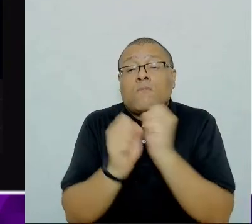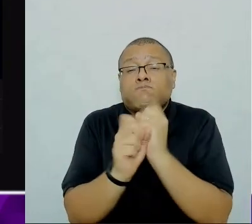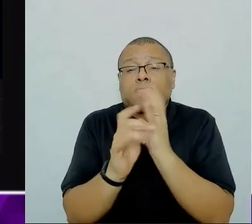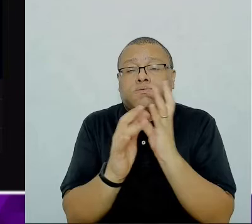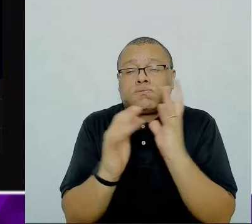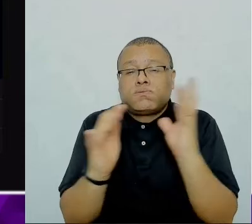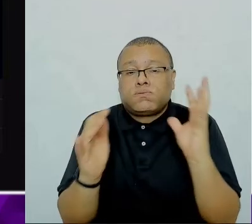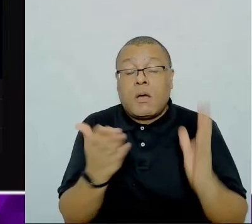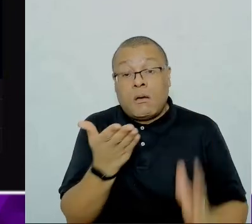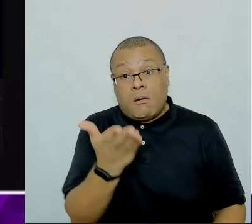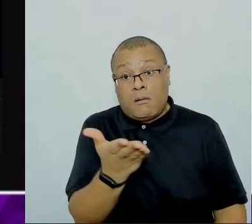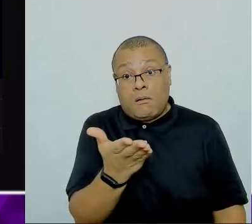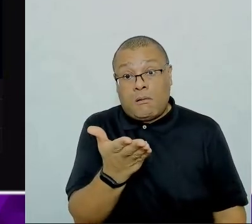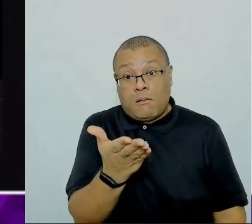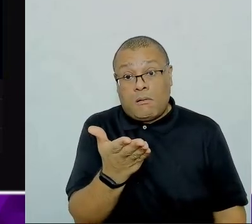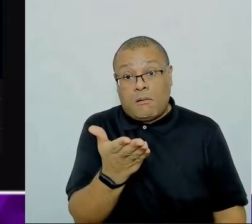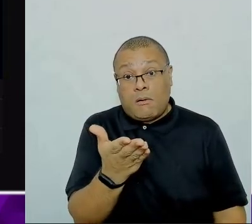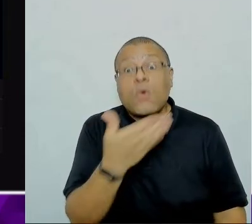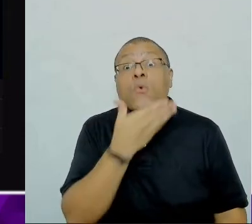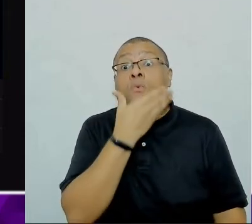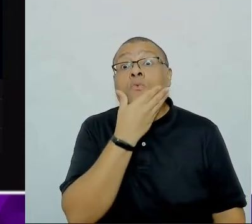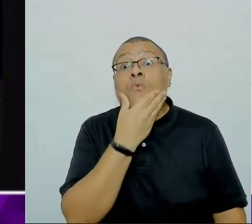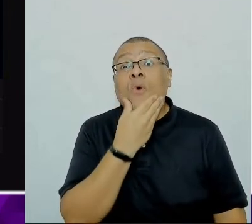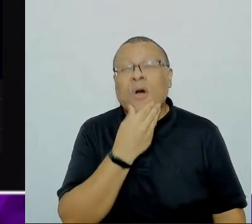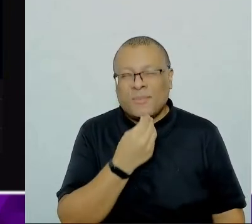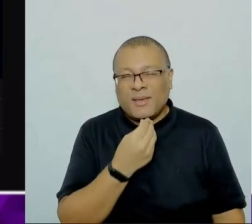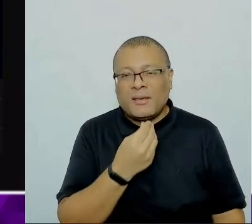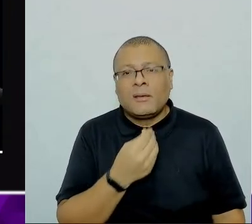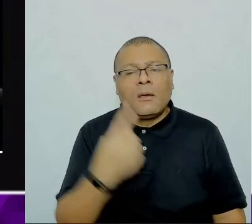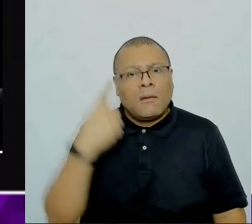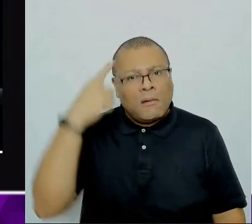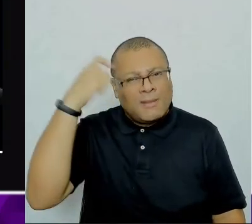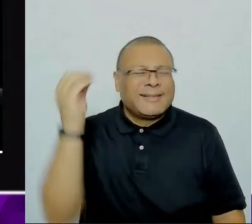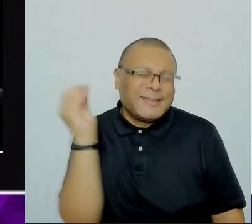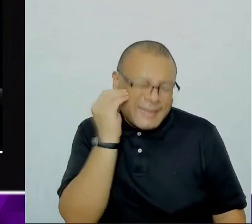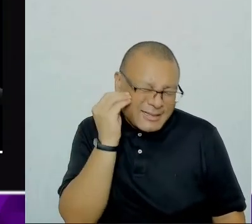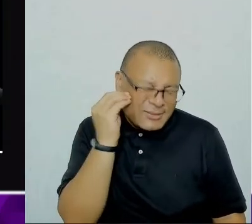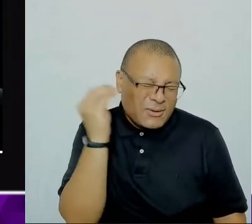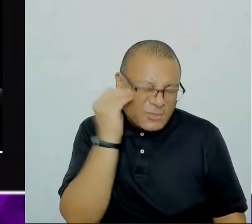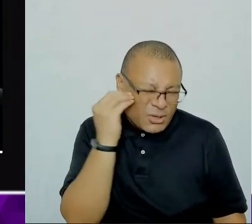de um SpaceX do Elon Musk, que ele testou muito